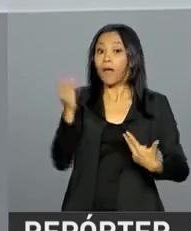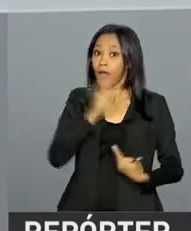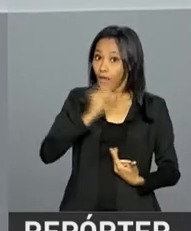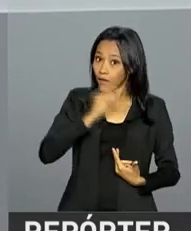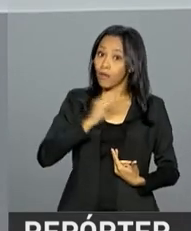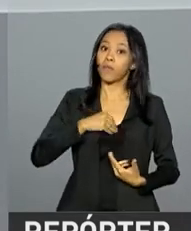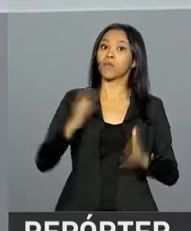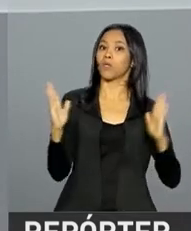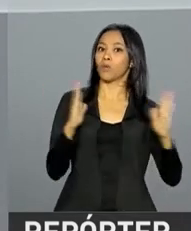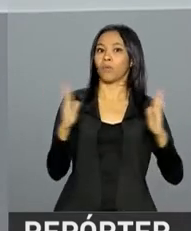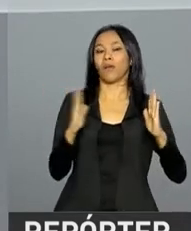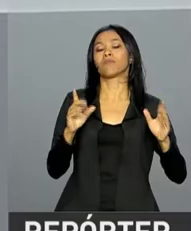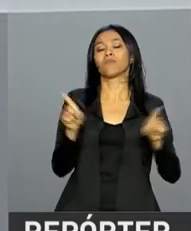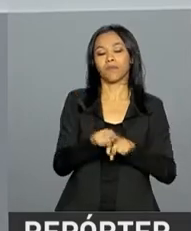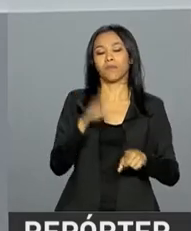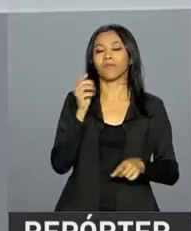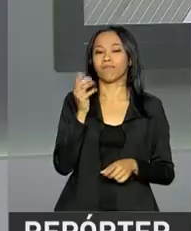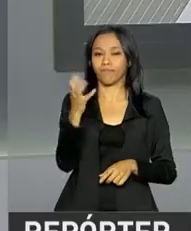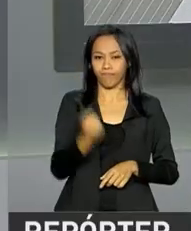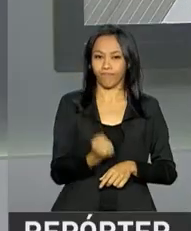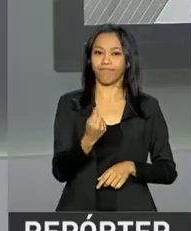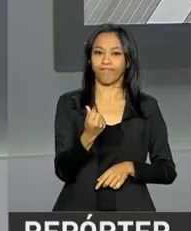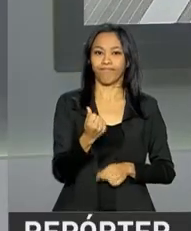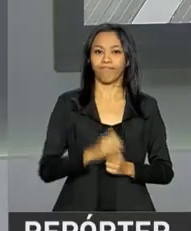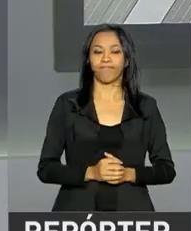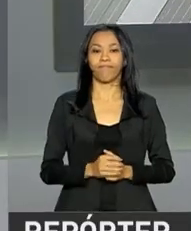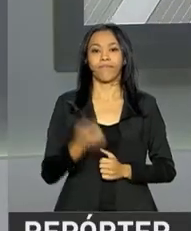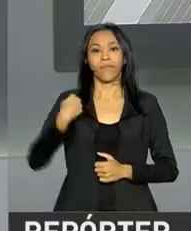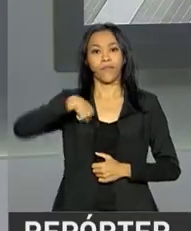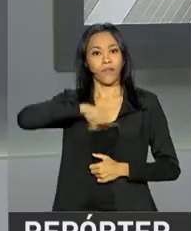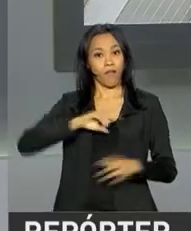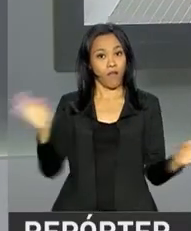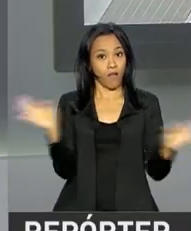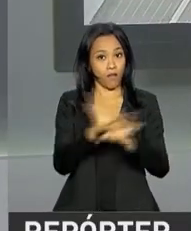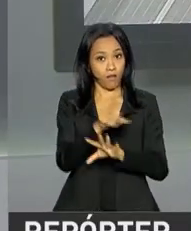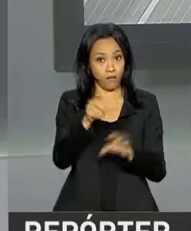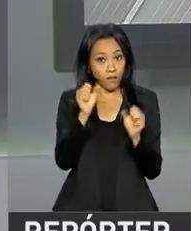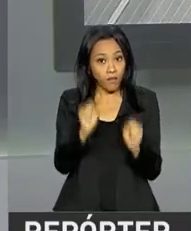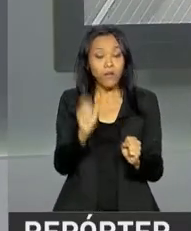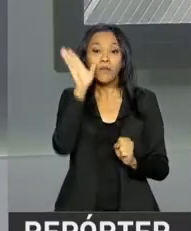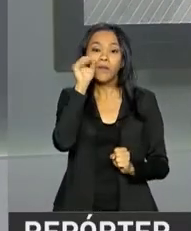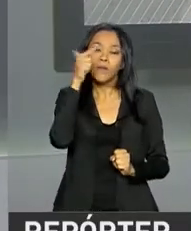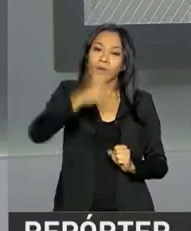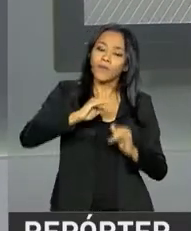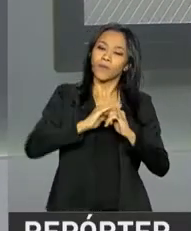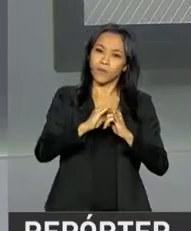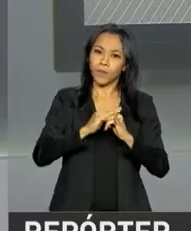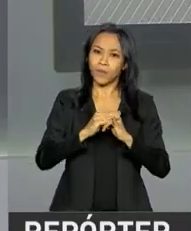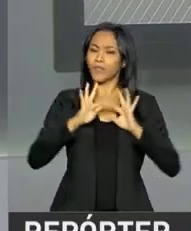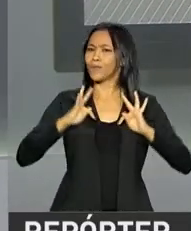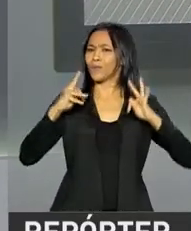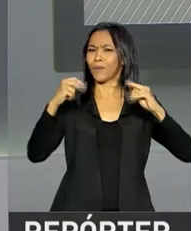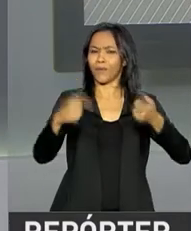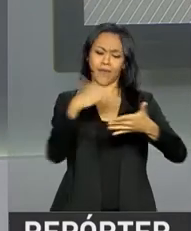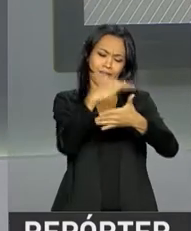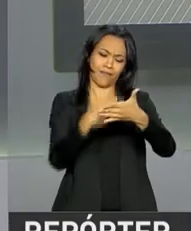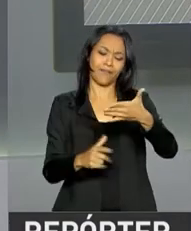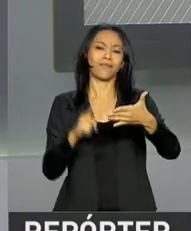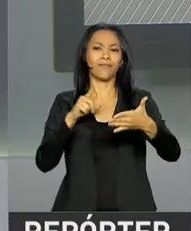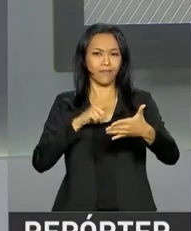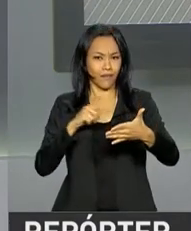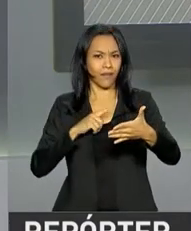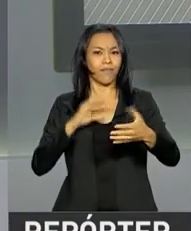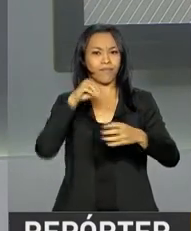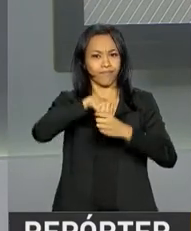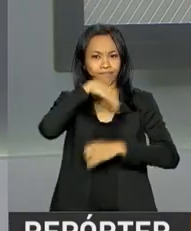e o prazo para receber o dinheiro também. Nós ficamos por aqui. Você pode rever as reportagens no YouTube e toda a nossa programação